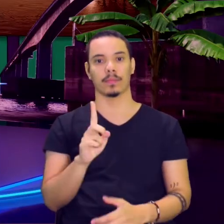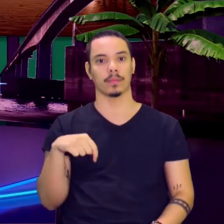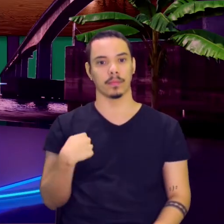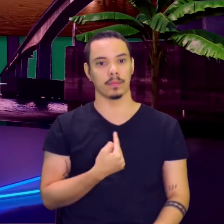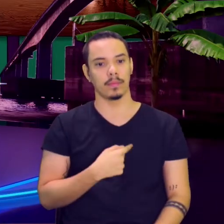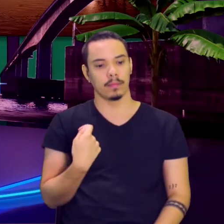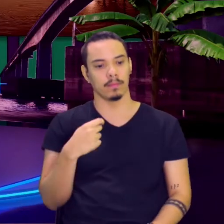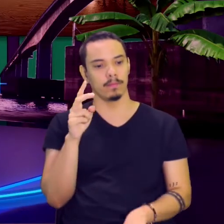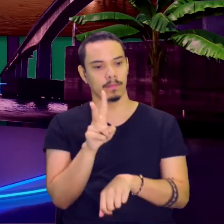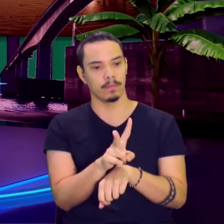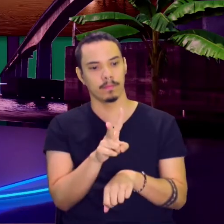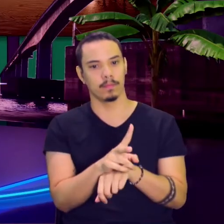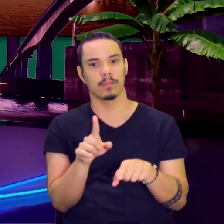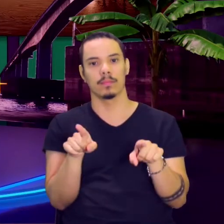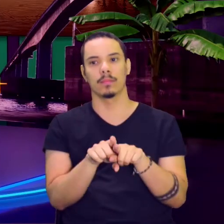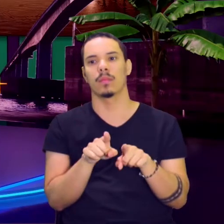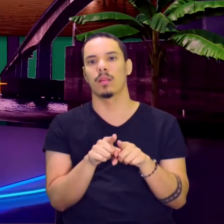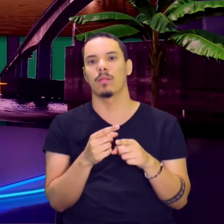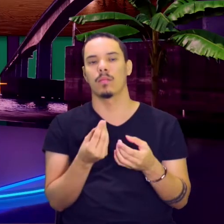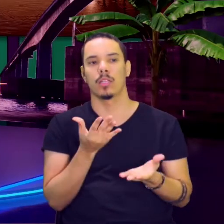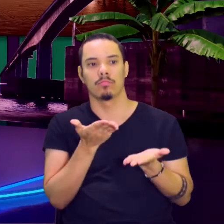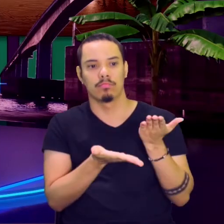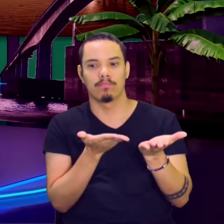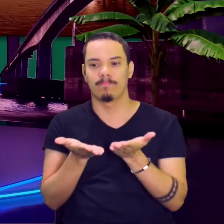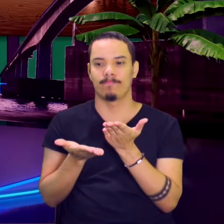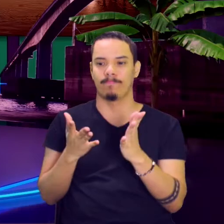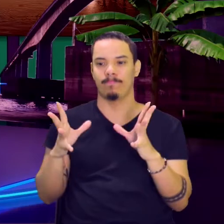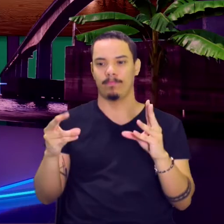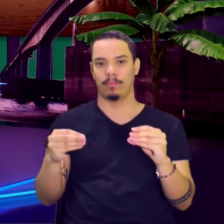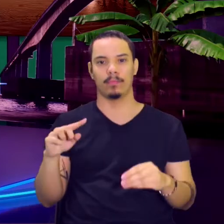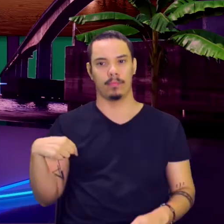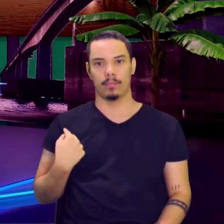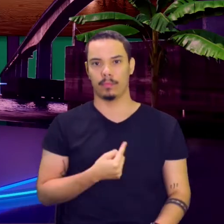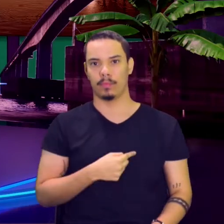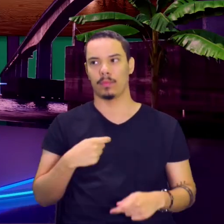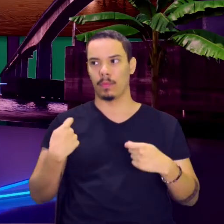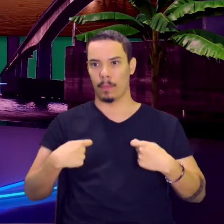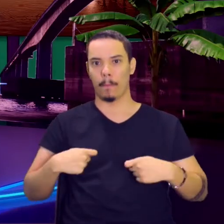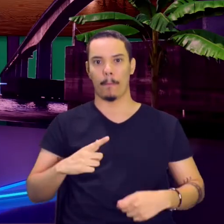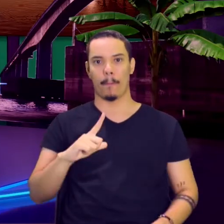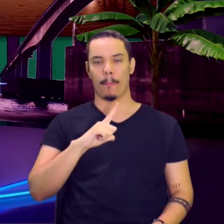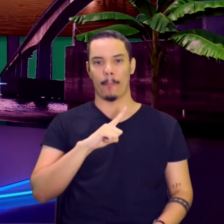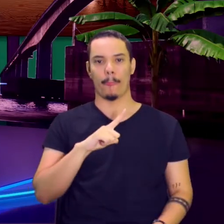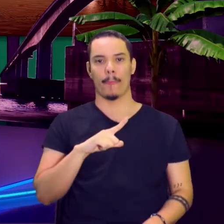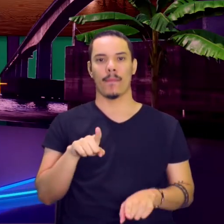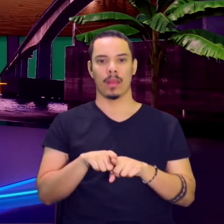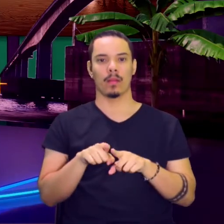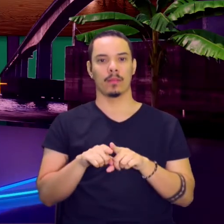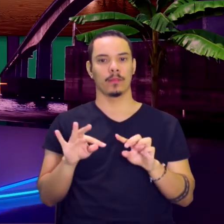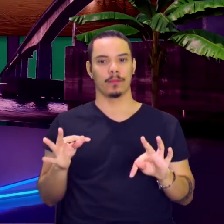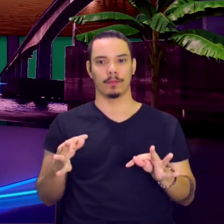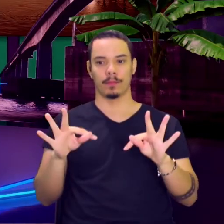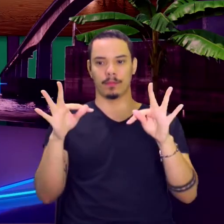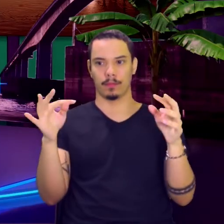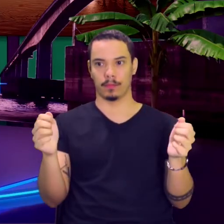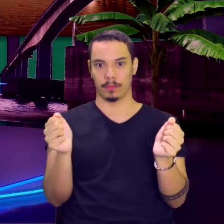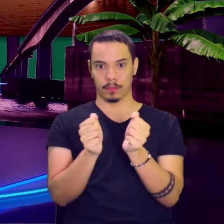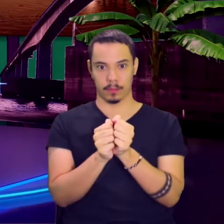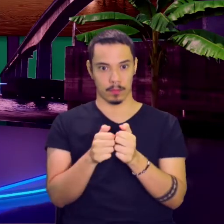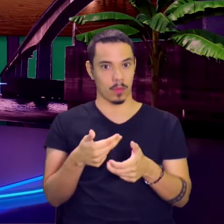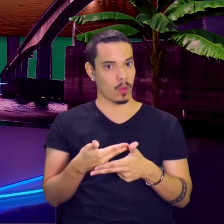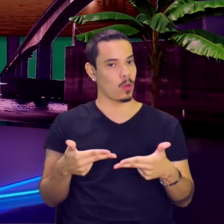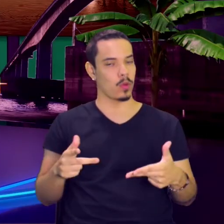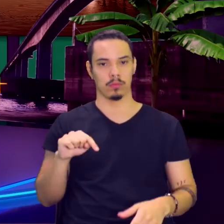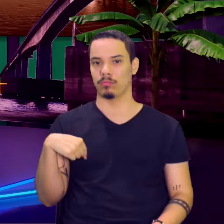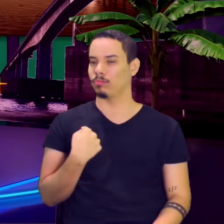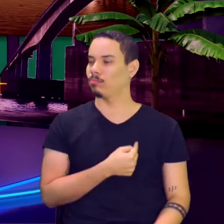preservar e a gente precisa proteger, a gente precisava ter a tecnologia própria. Com certeza. E coisa que a gente não tinha, mas